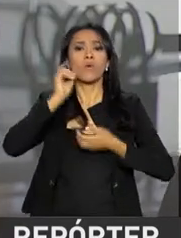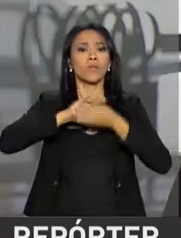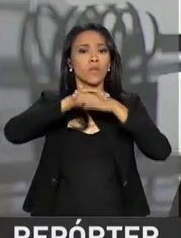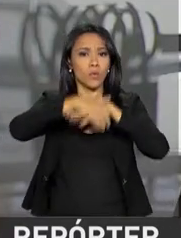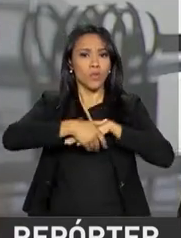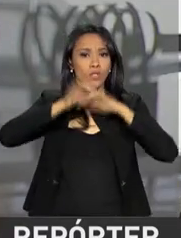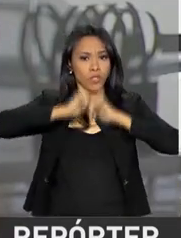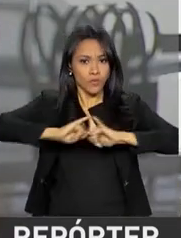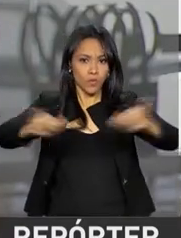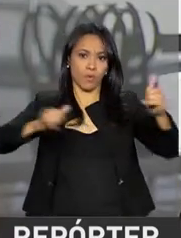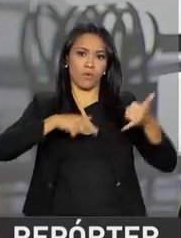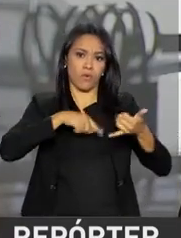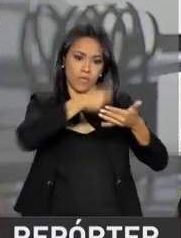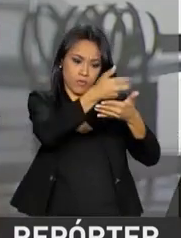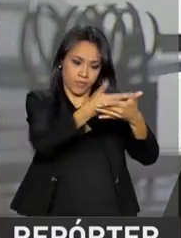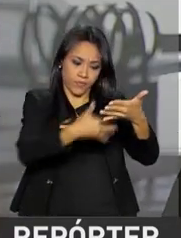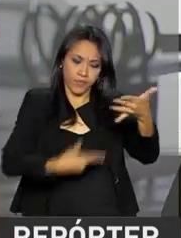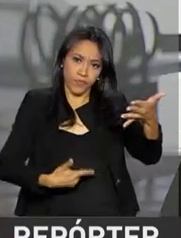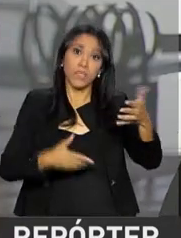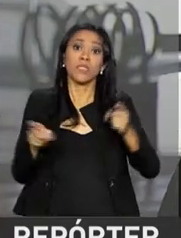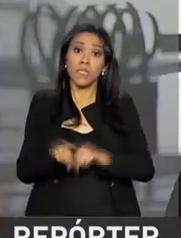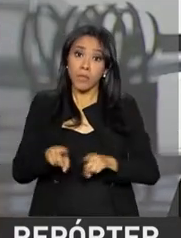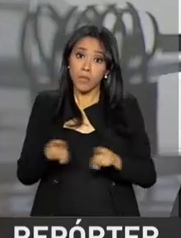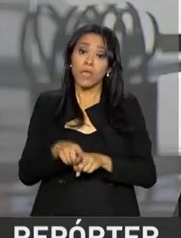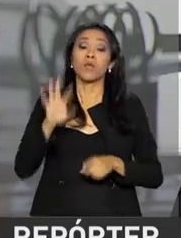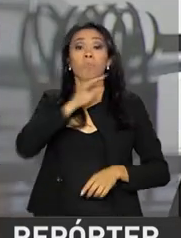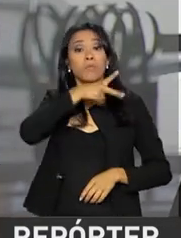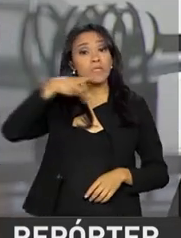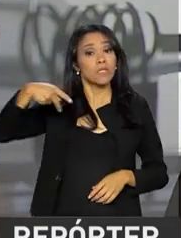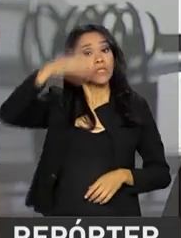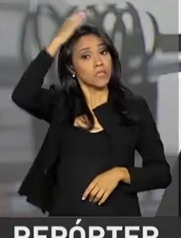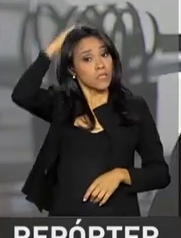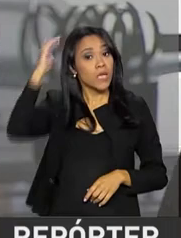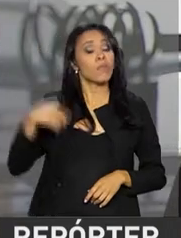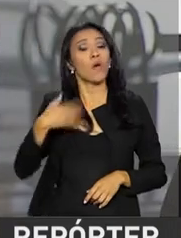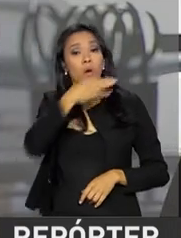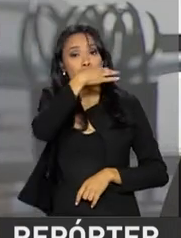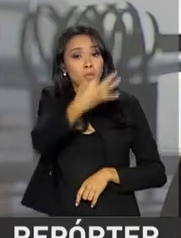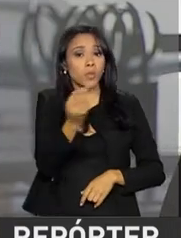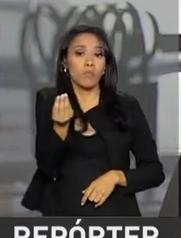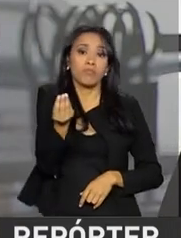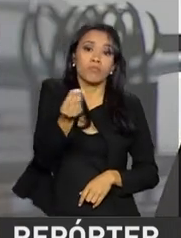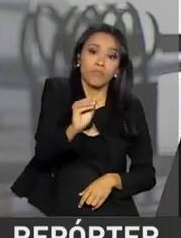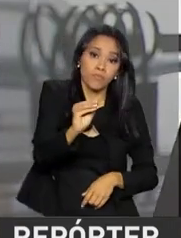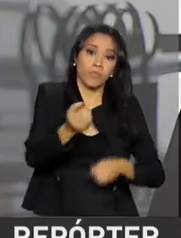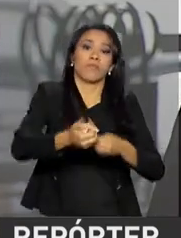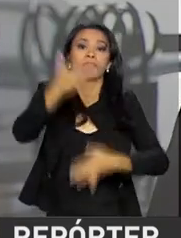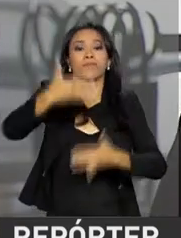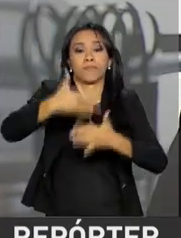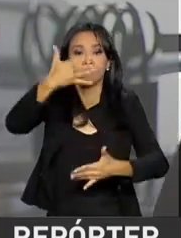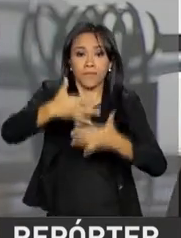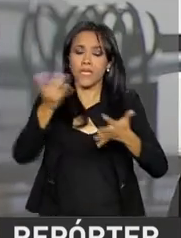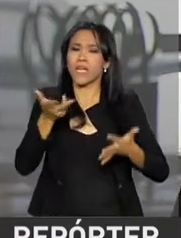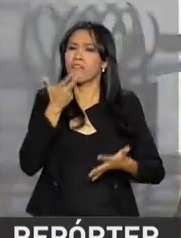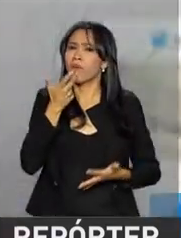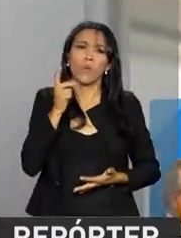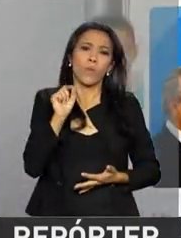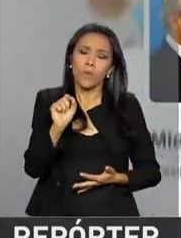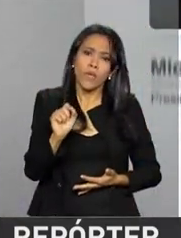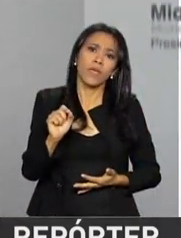o presidente michel temer ele também se manifestou como você falou pelas redes sociais onde ele afirma que a denúncia